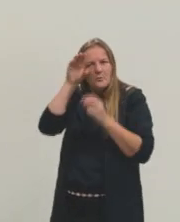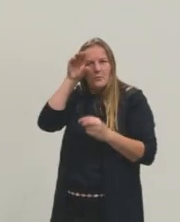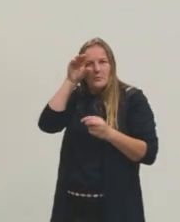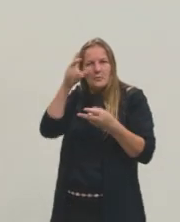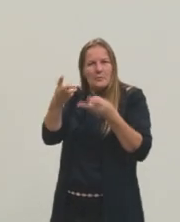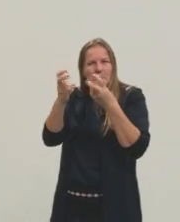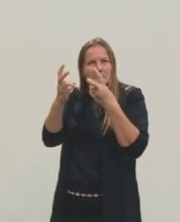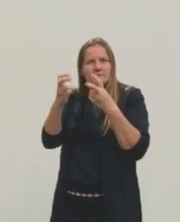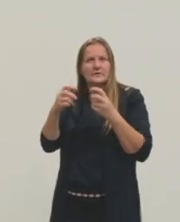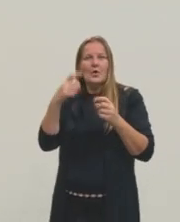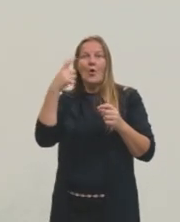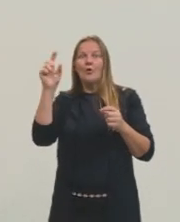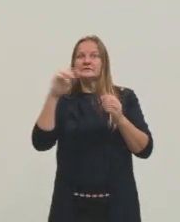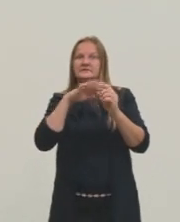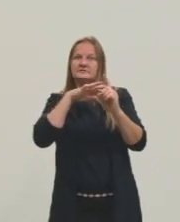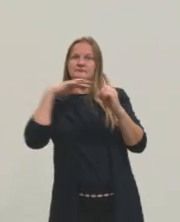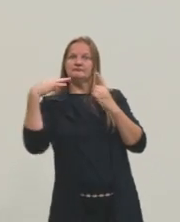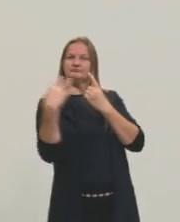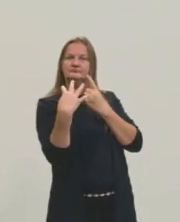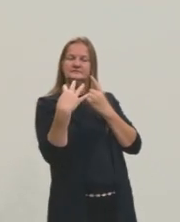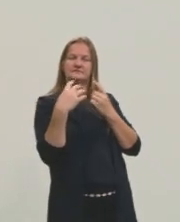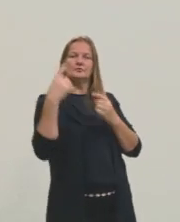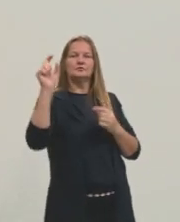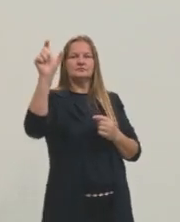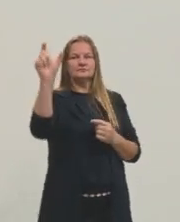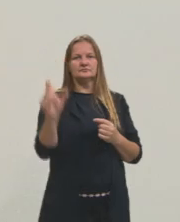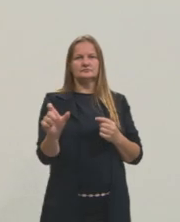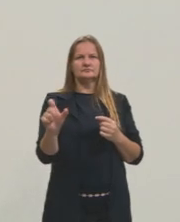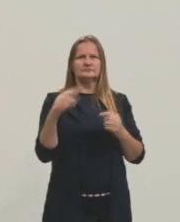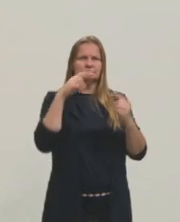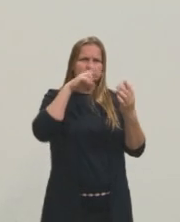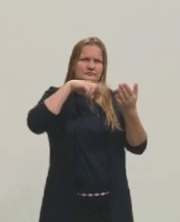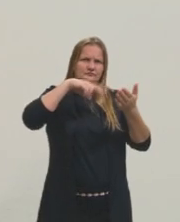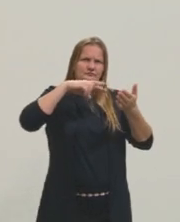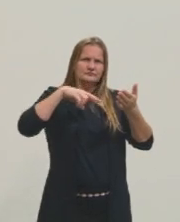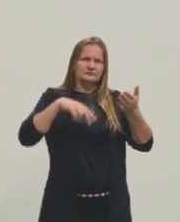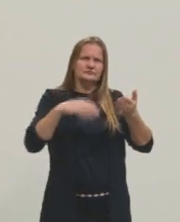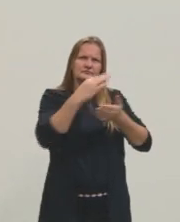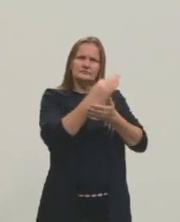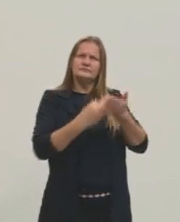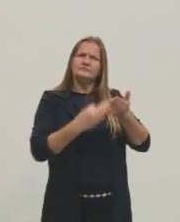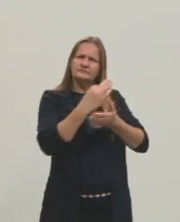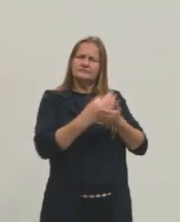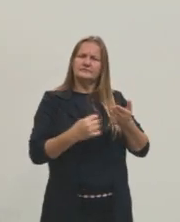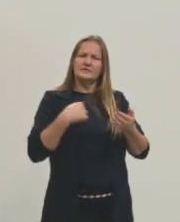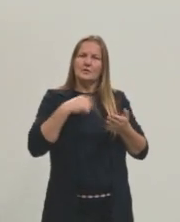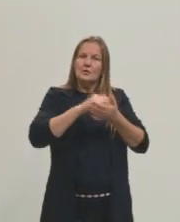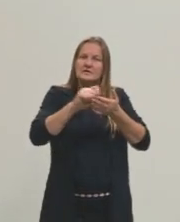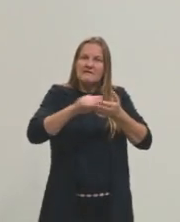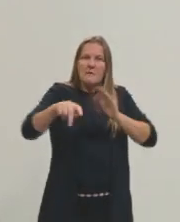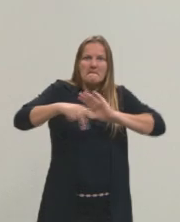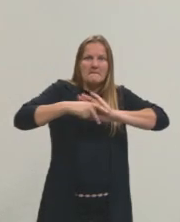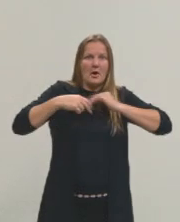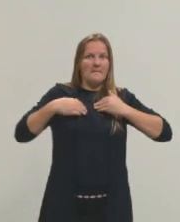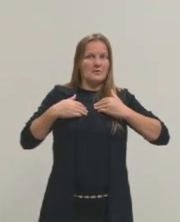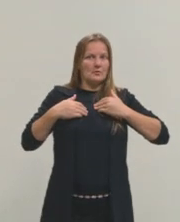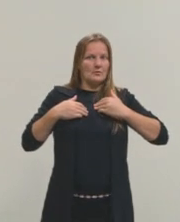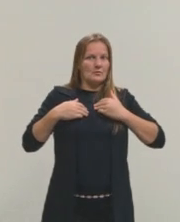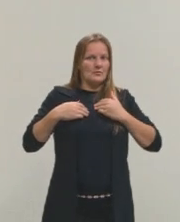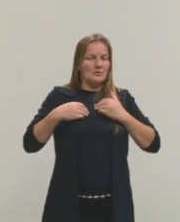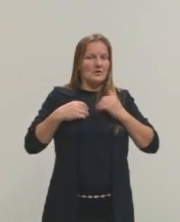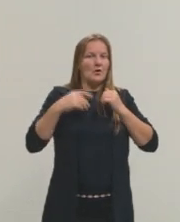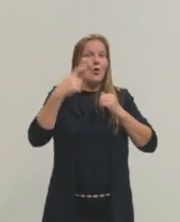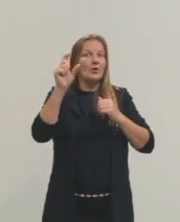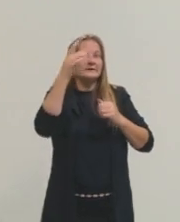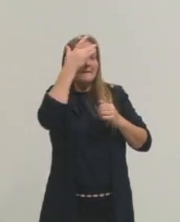precisa ser enxergado pela percepção do outro também porque esse texto eu não escrevo para mim eu escrevo para alguém